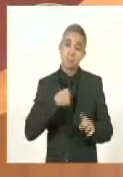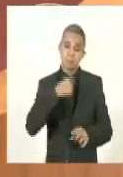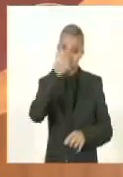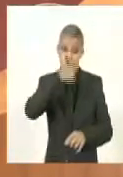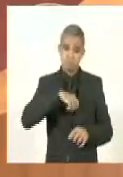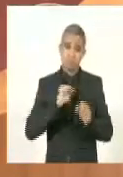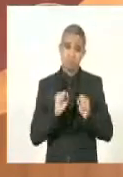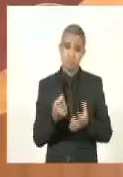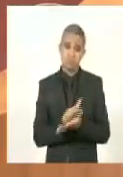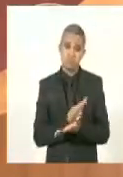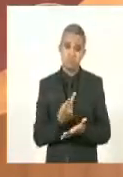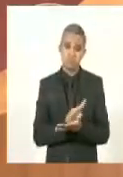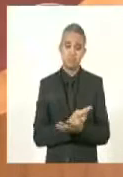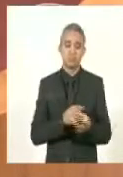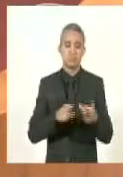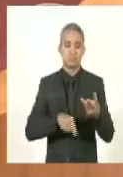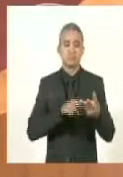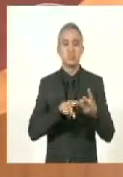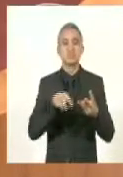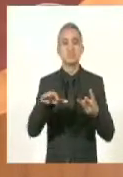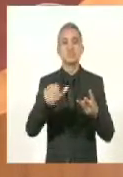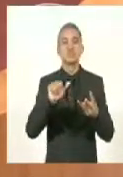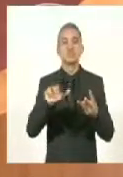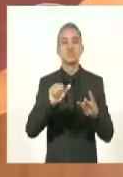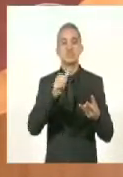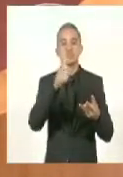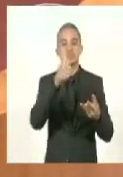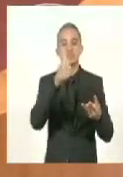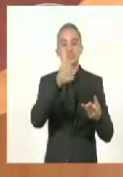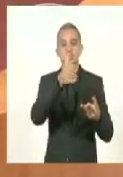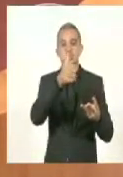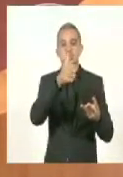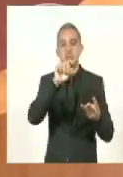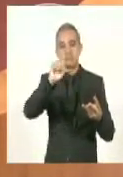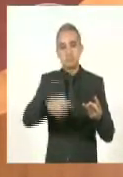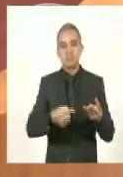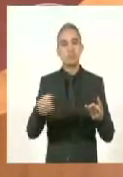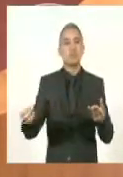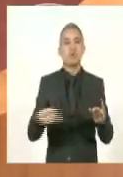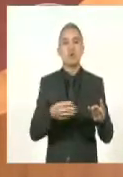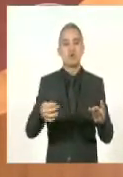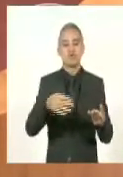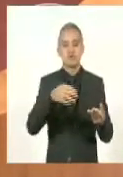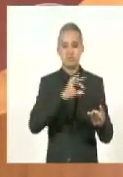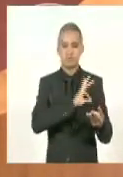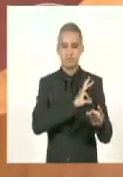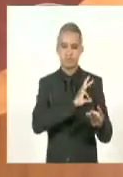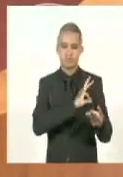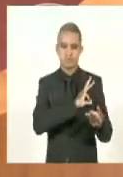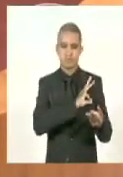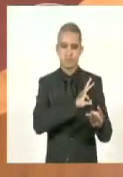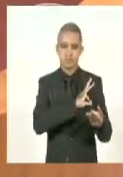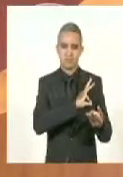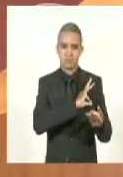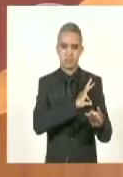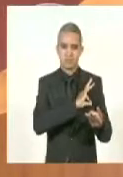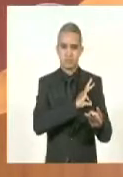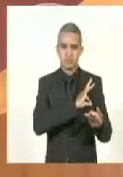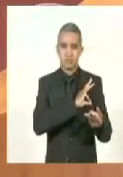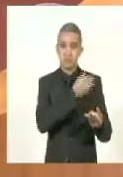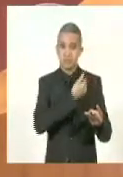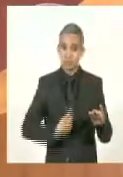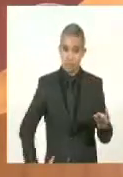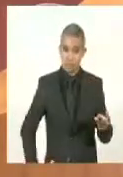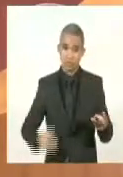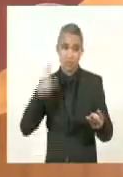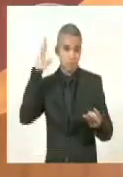Chamamento de 1000 novos policiais para suprir as vagas que a governadora Rosiana deixou em aberto. Inclusive